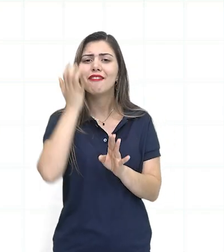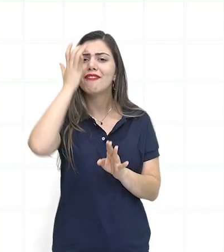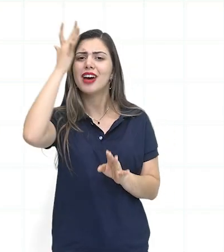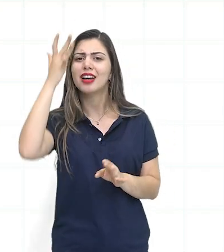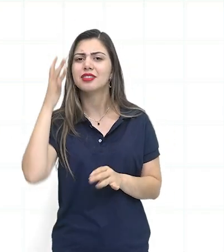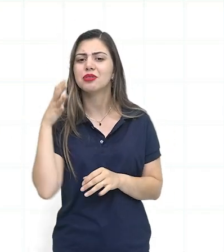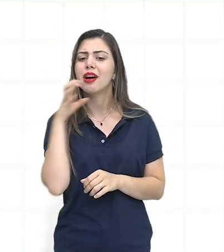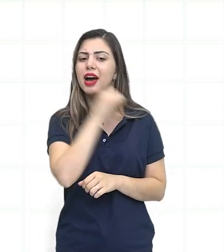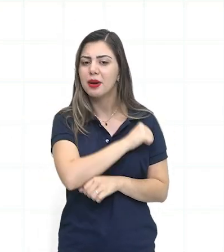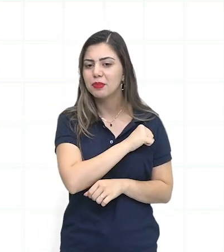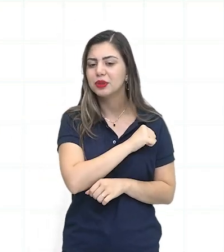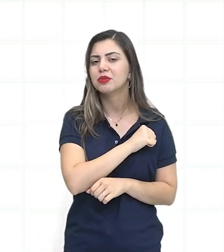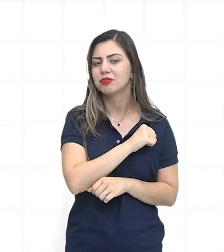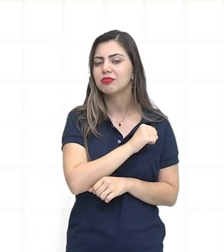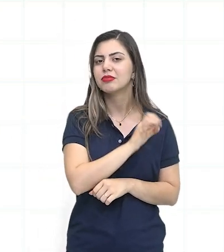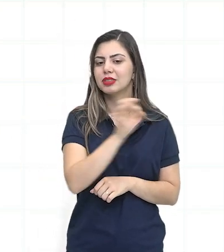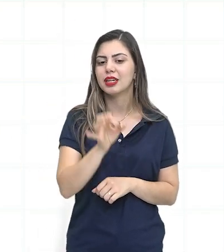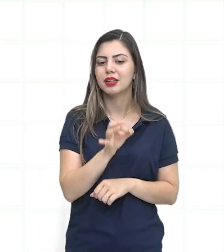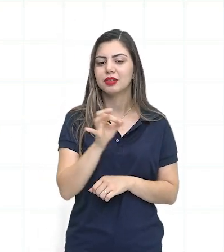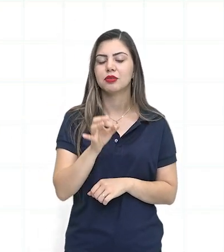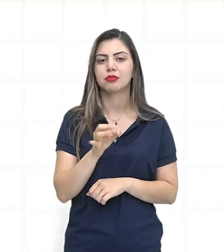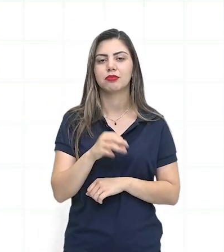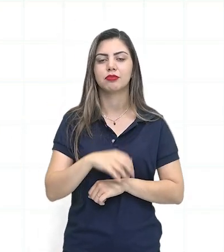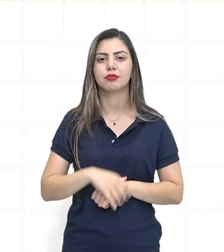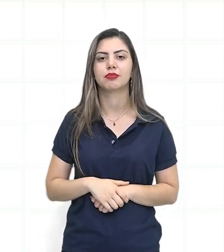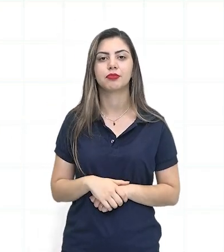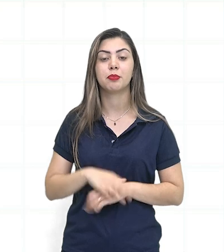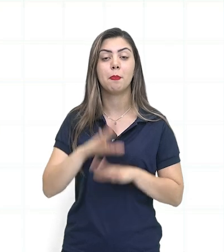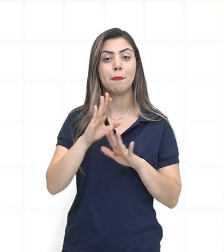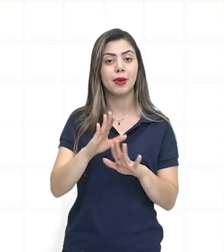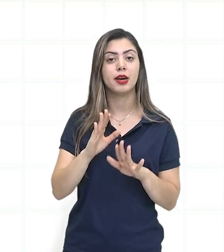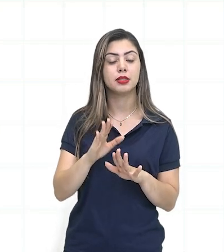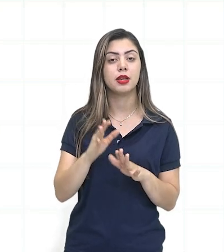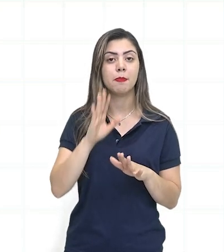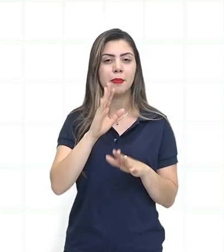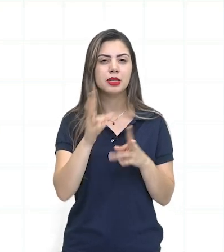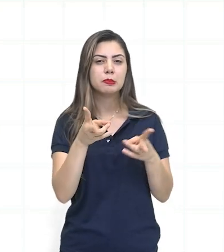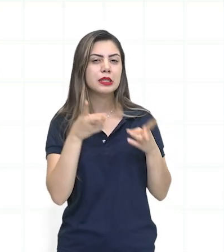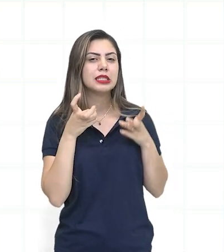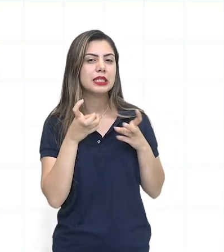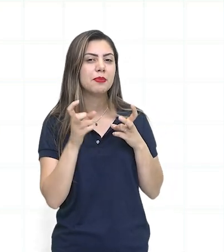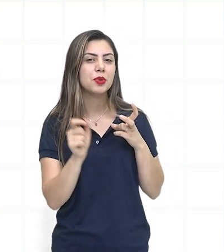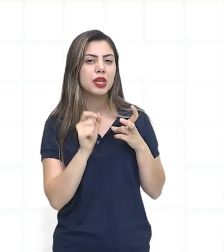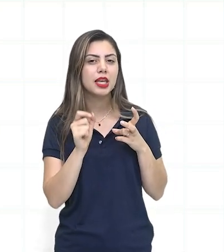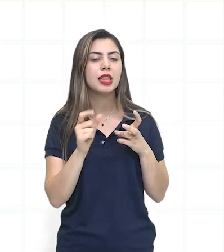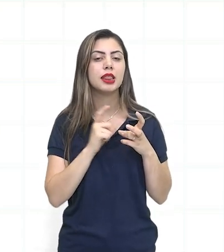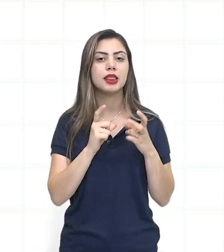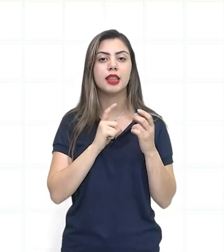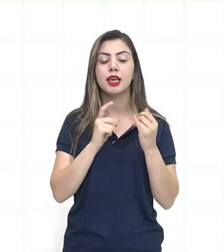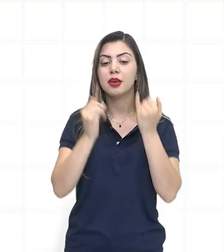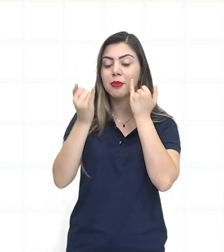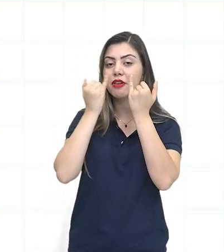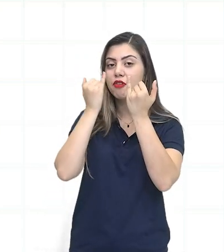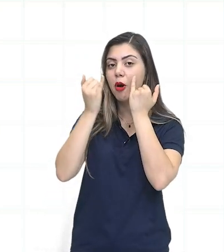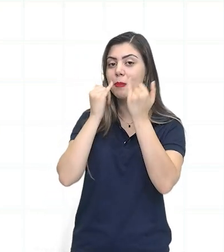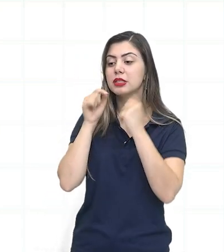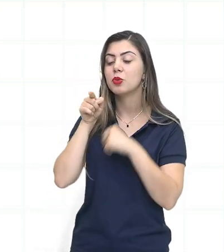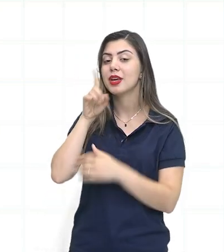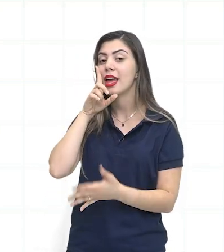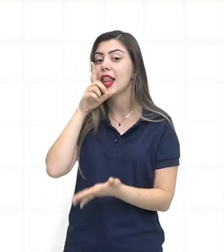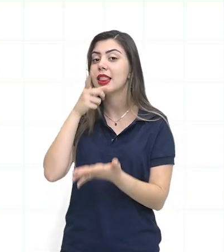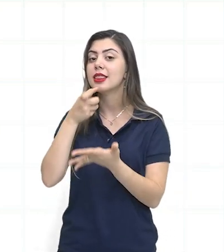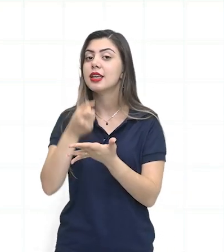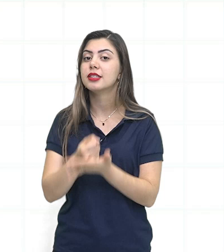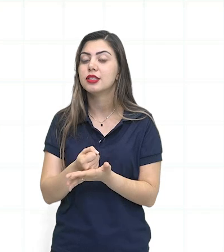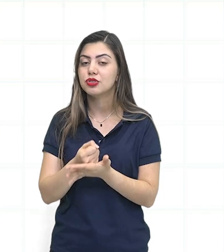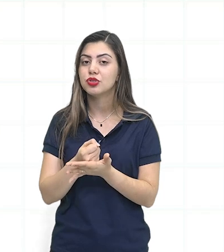posso vê-la, ela está de forma bem evidente. Agora, observe, a informação é que ela tomou uma decisão,